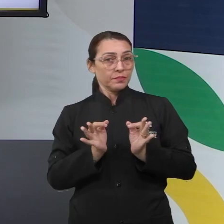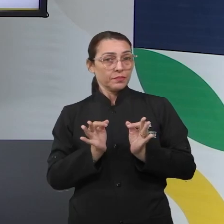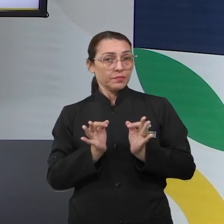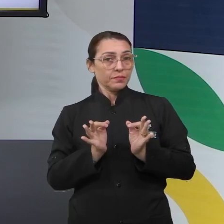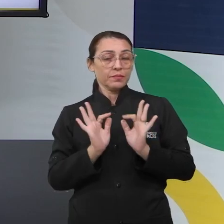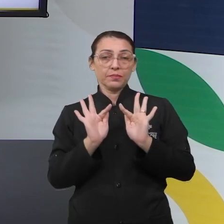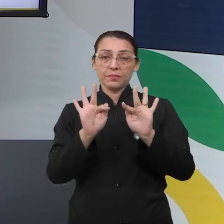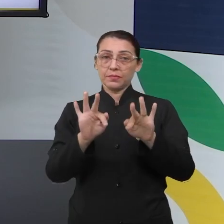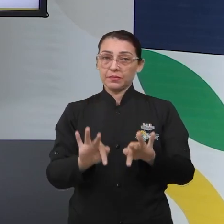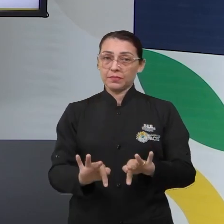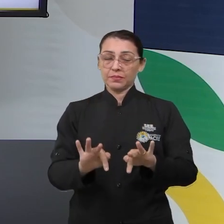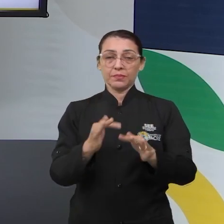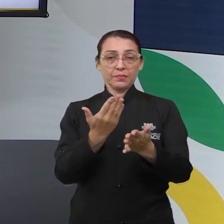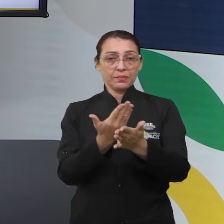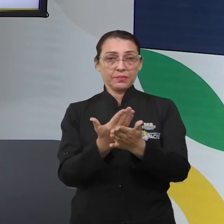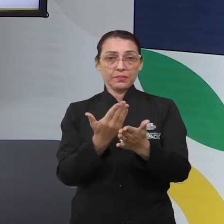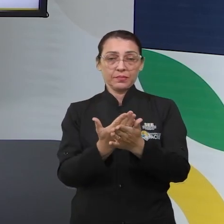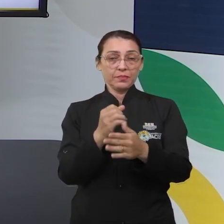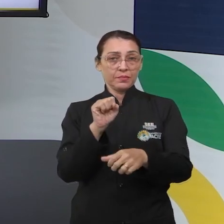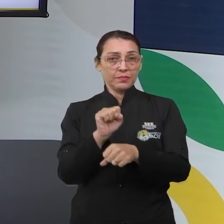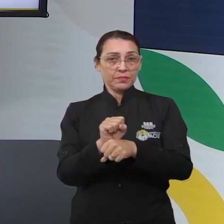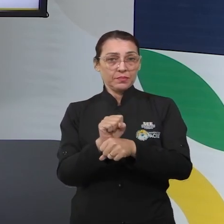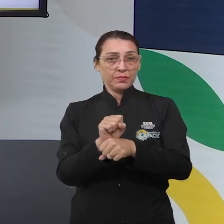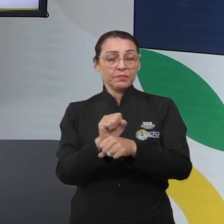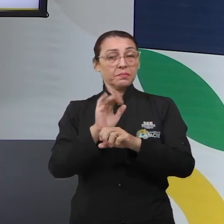Eu vou finalizar por aqui. Eu espero